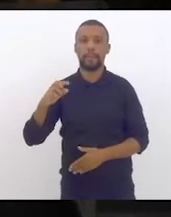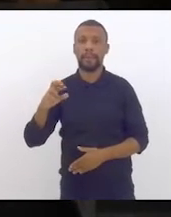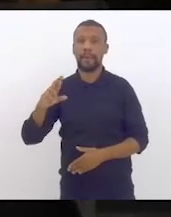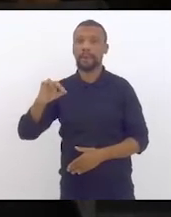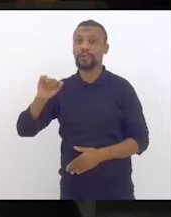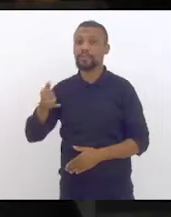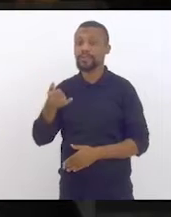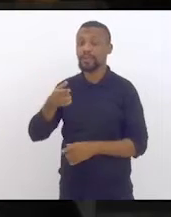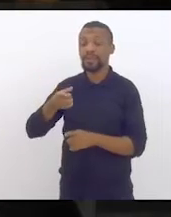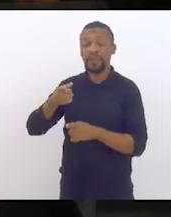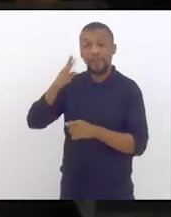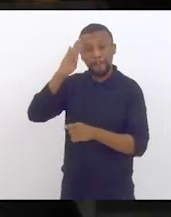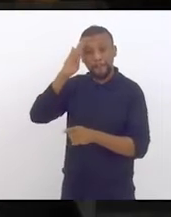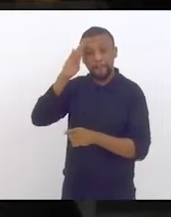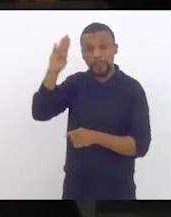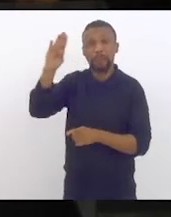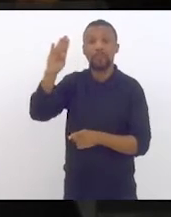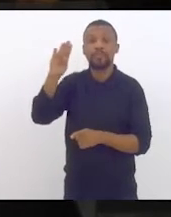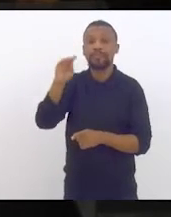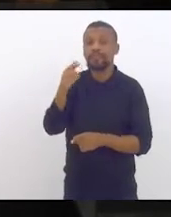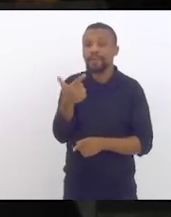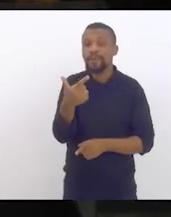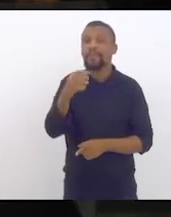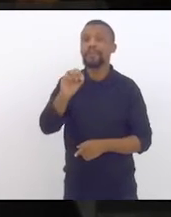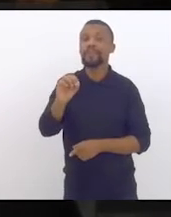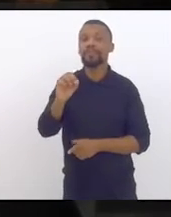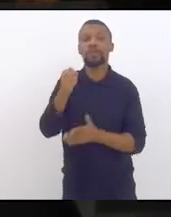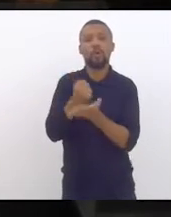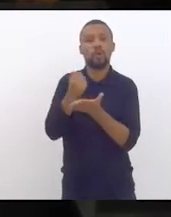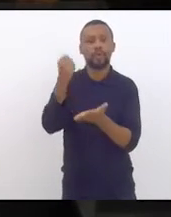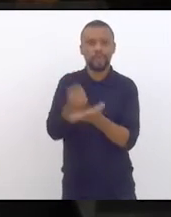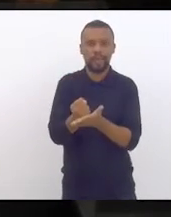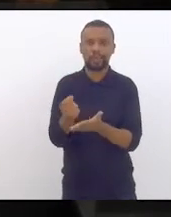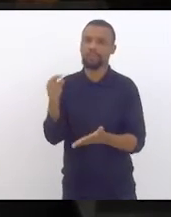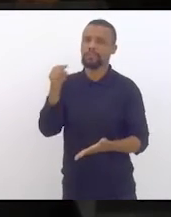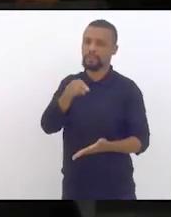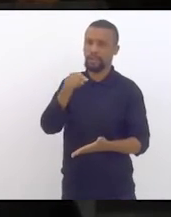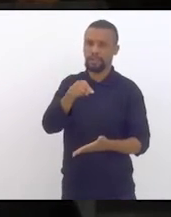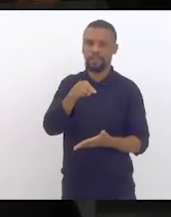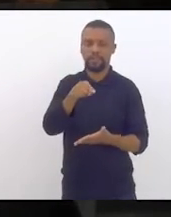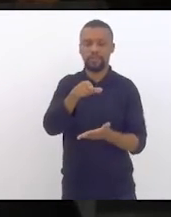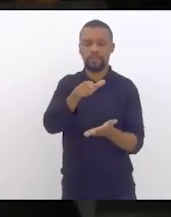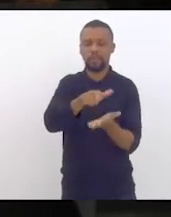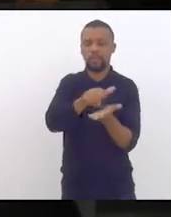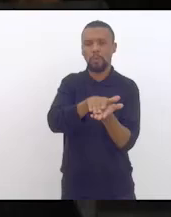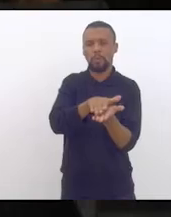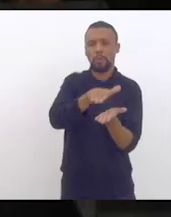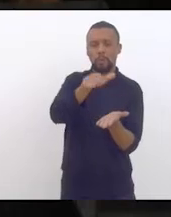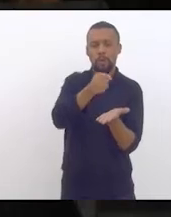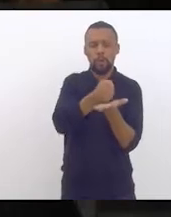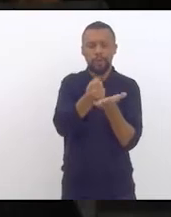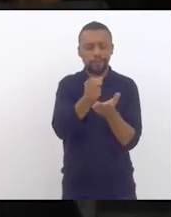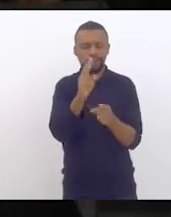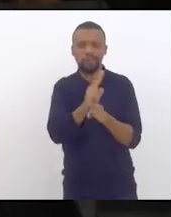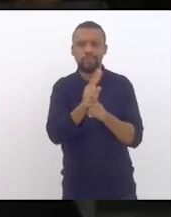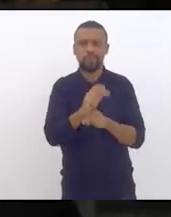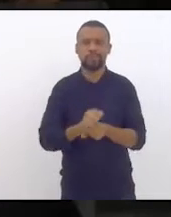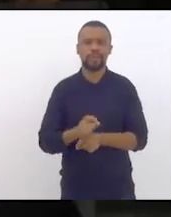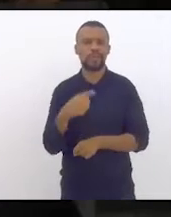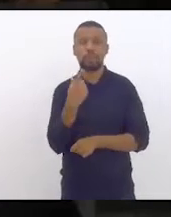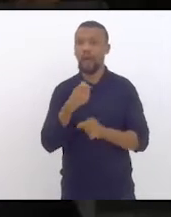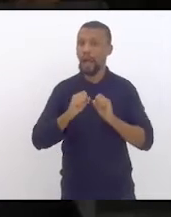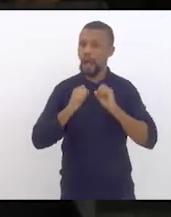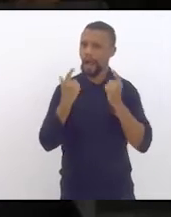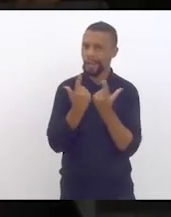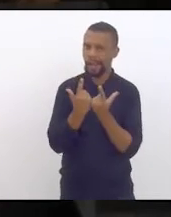contratos que ali estamos o que que fizemos como o Parlamento acionamos quem tem a